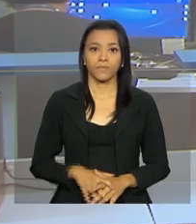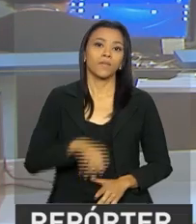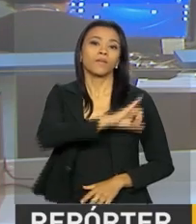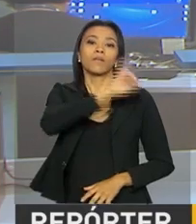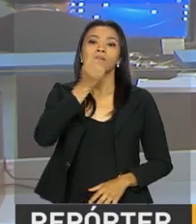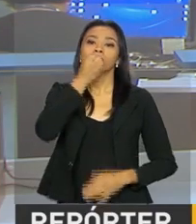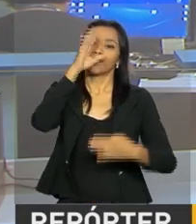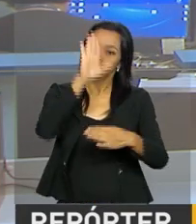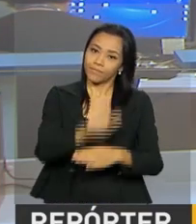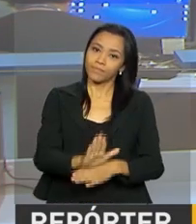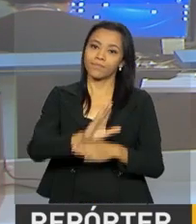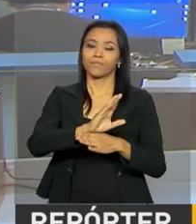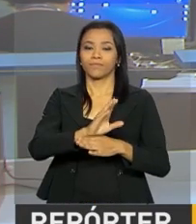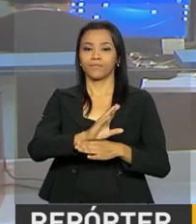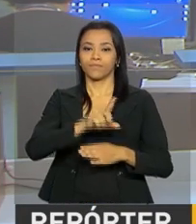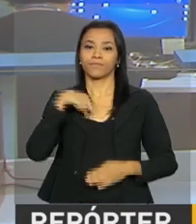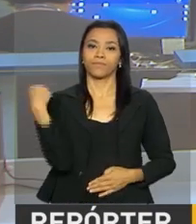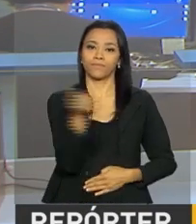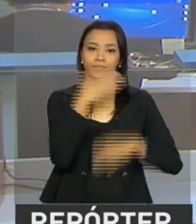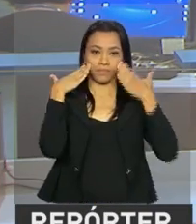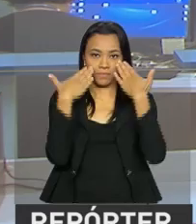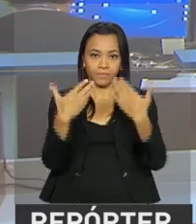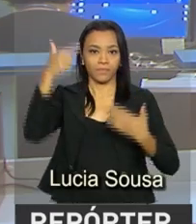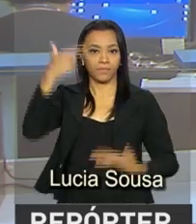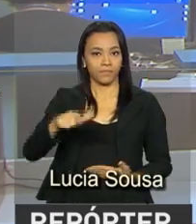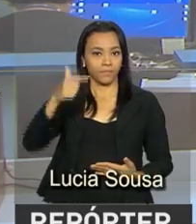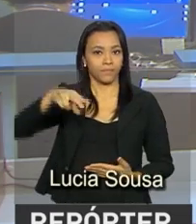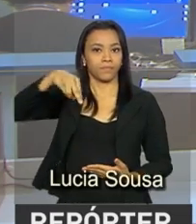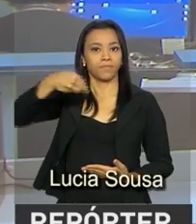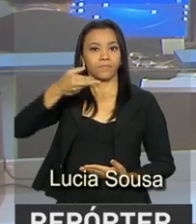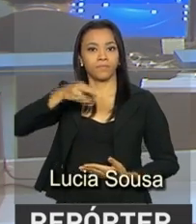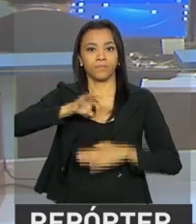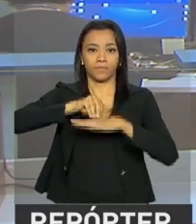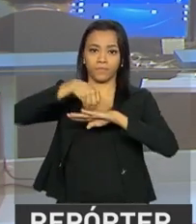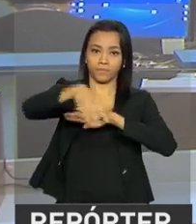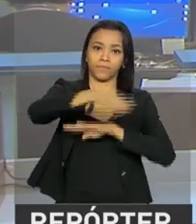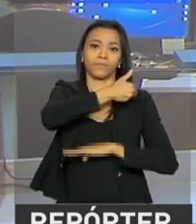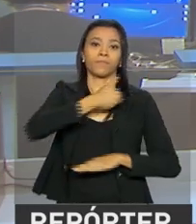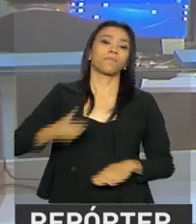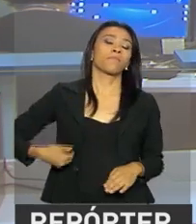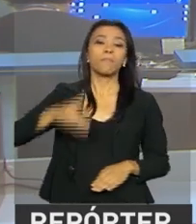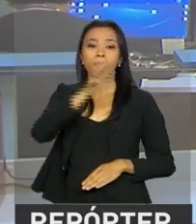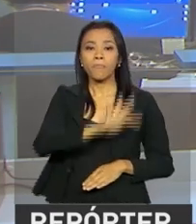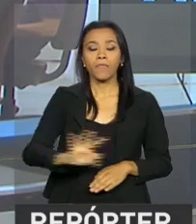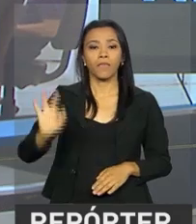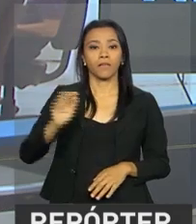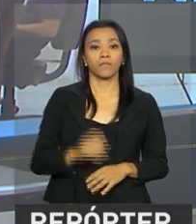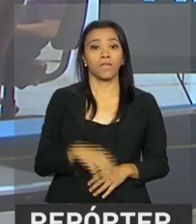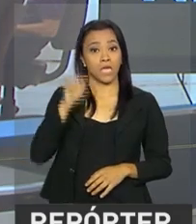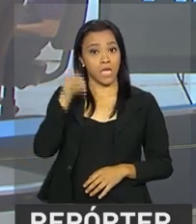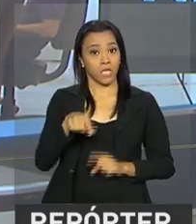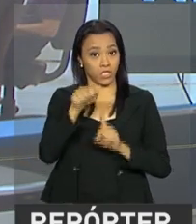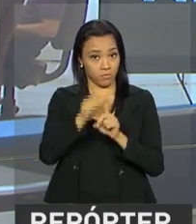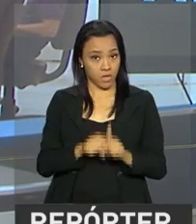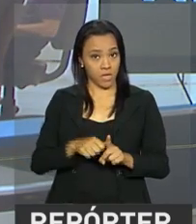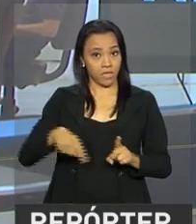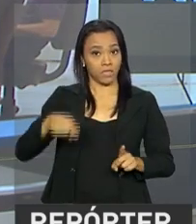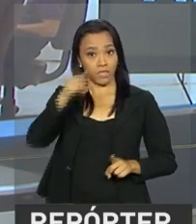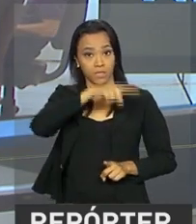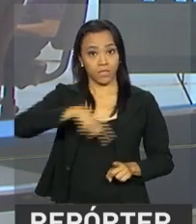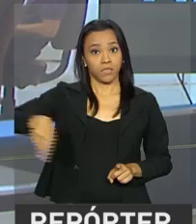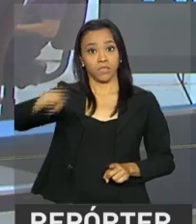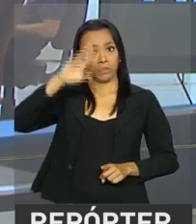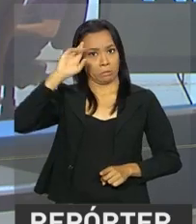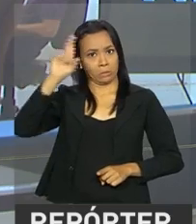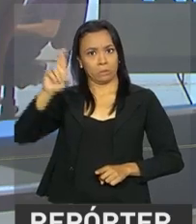Olá, boa tarde. Está no ar mais uma edição do Repórter NBR com as notícias do governo federal. Neste mês, os empregadores